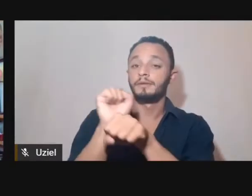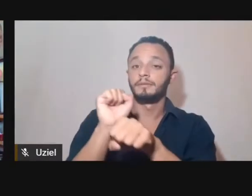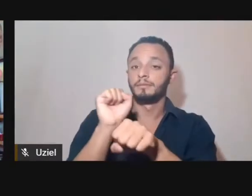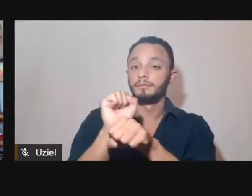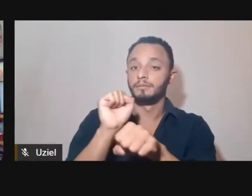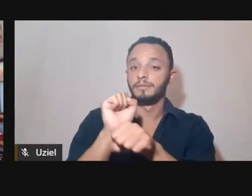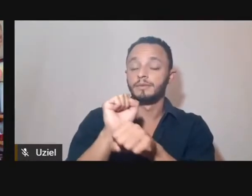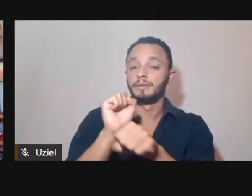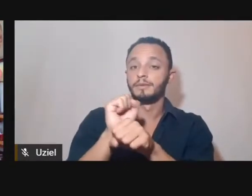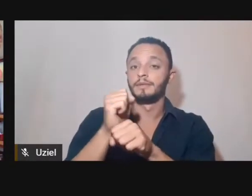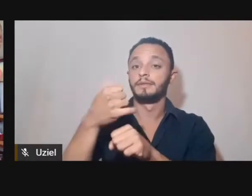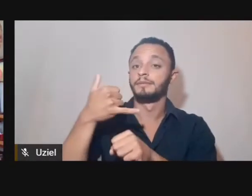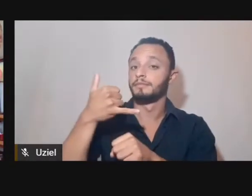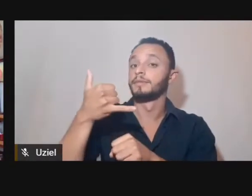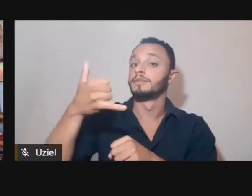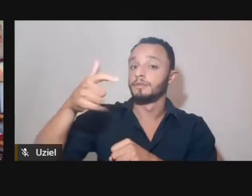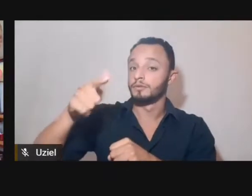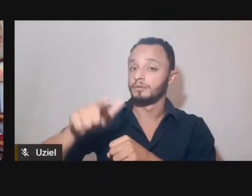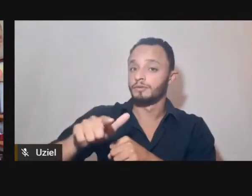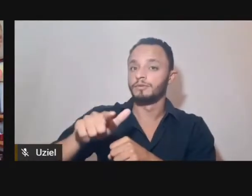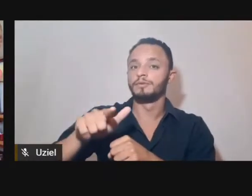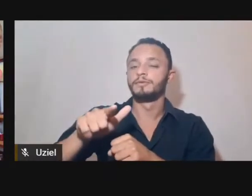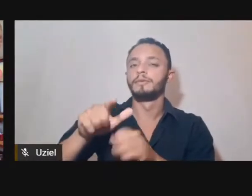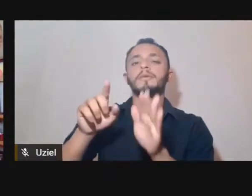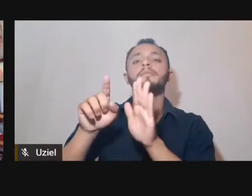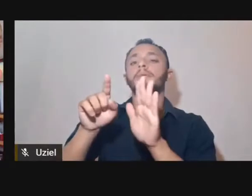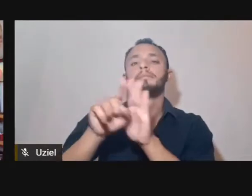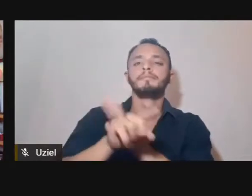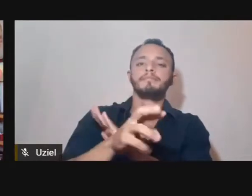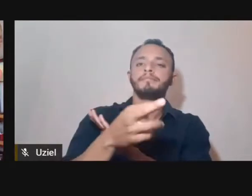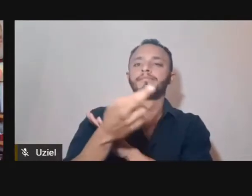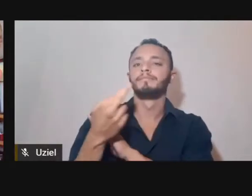a última parte aqui da nossa conversa.